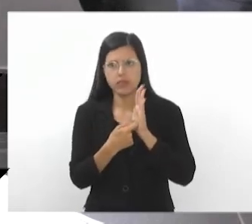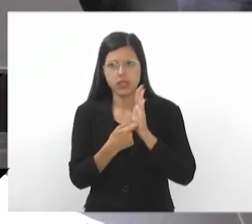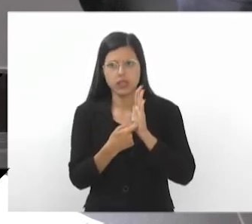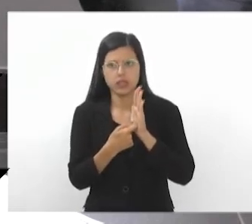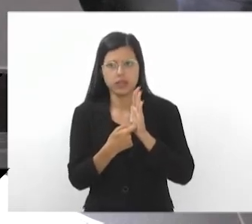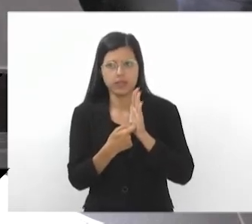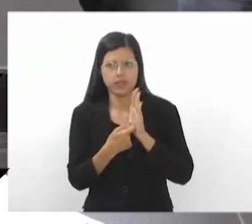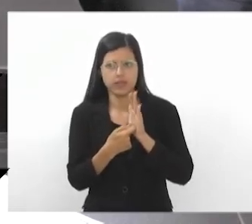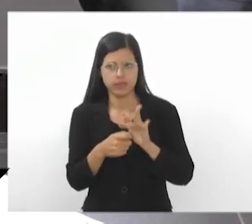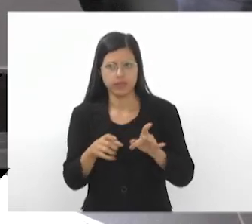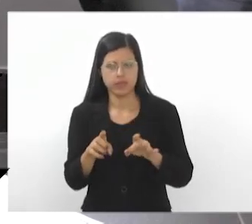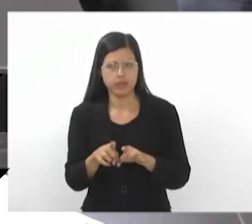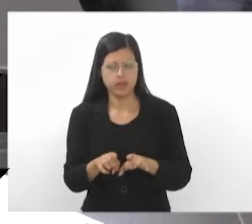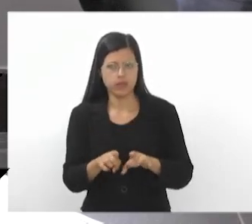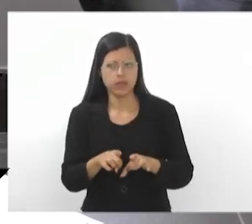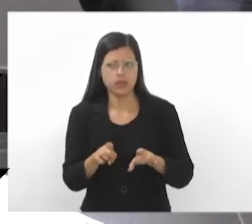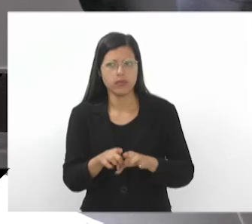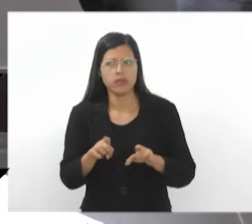duplicidade